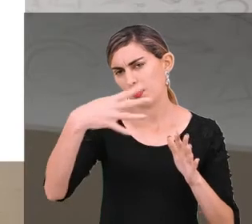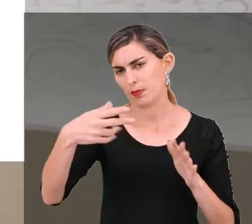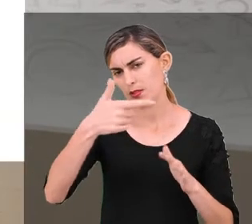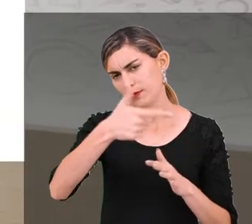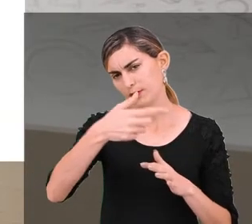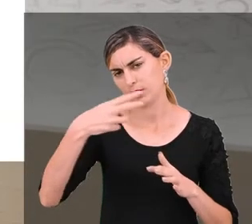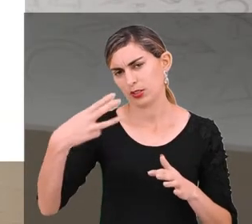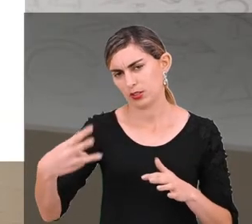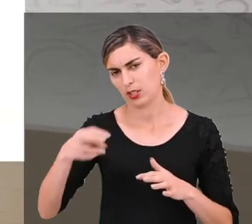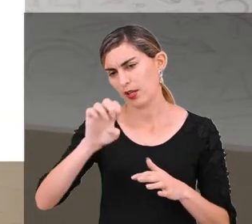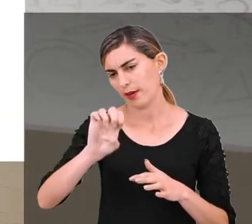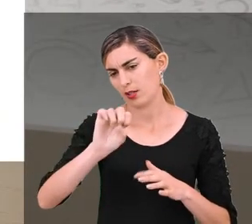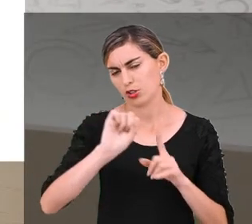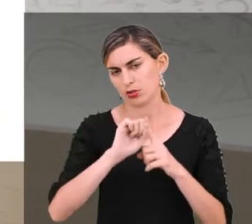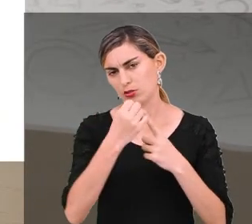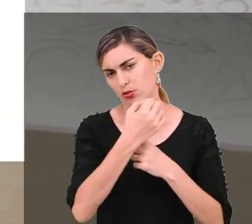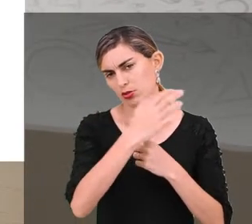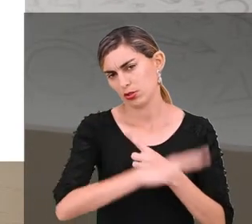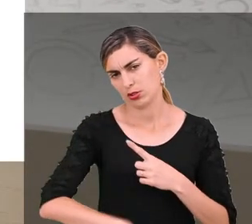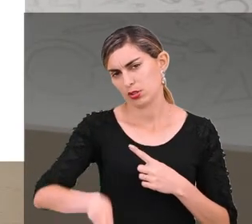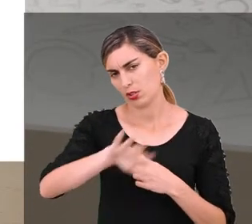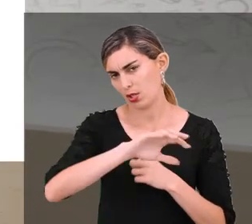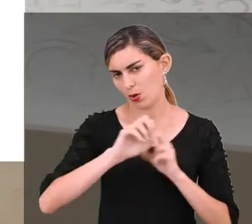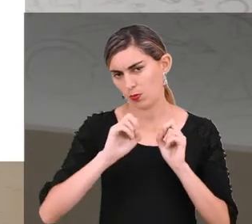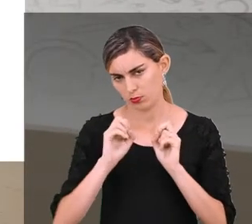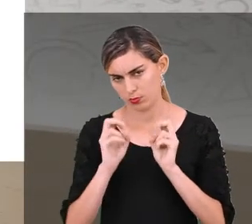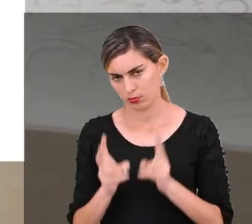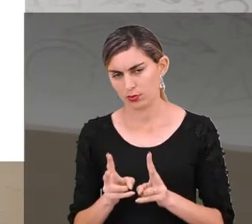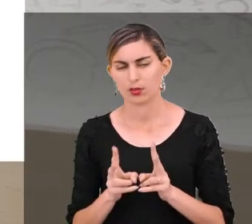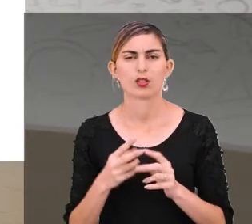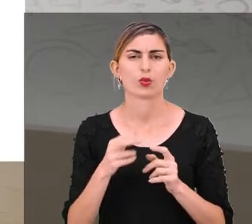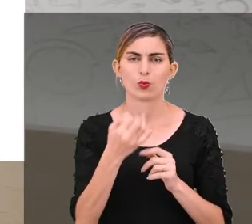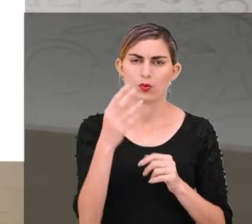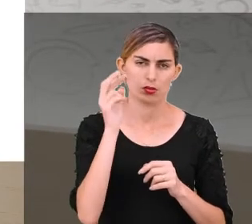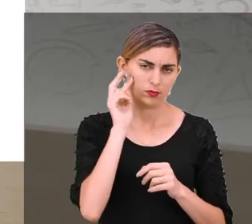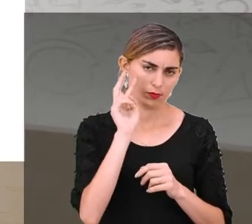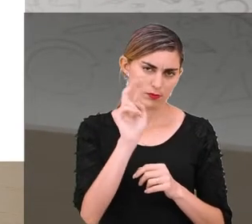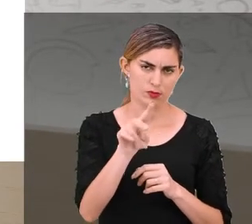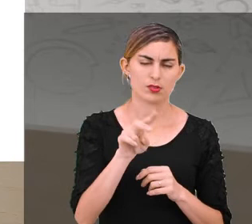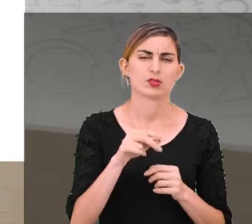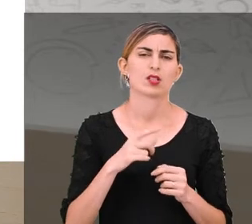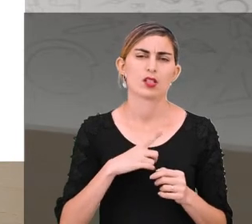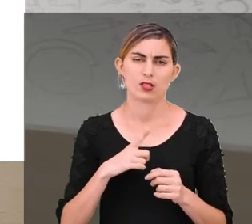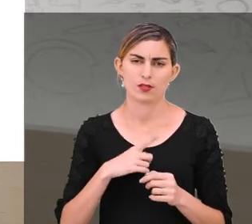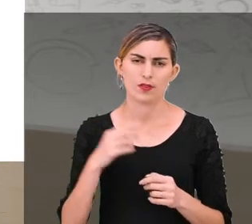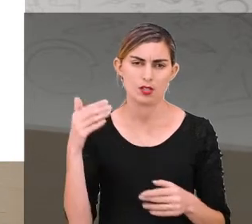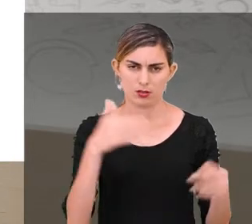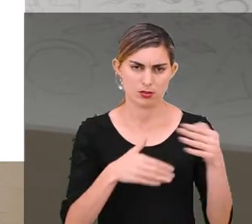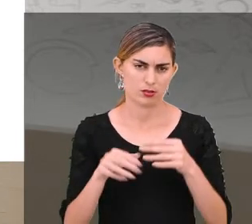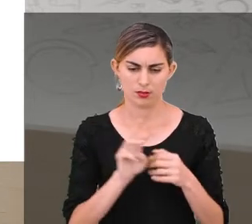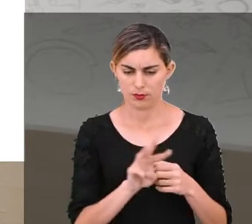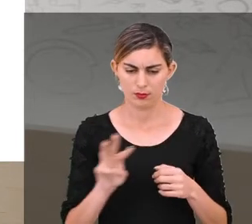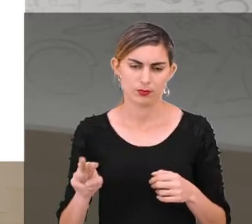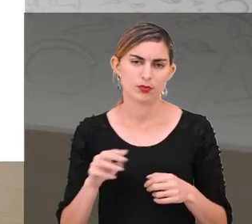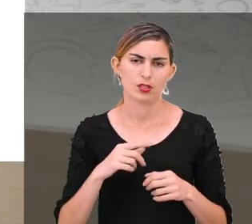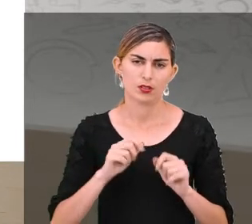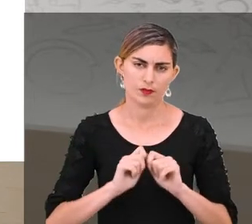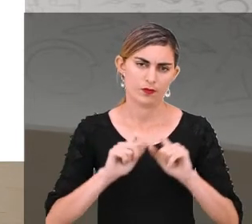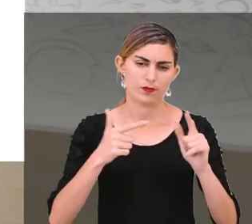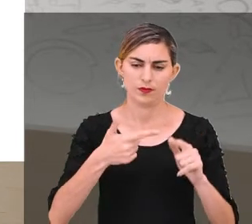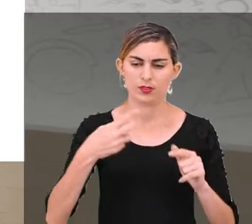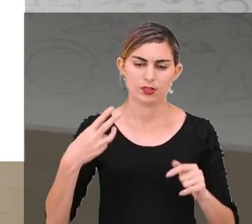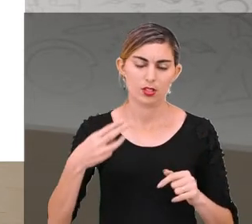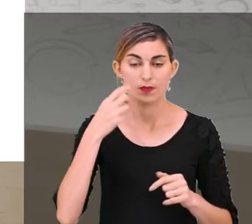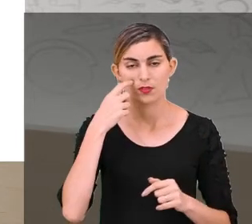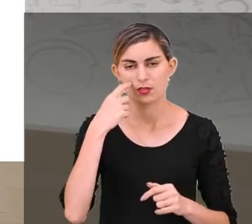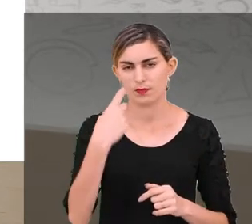tabela 23 do E-Social, ok? Então, quando você tiver acesso lá à tabela 23